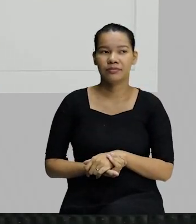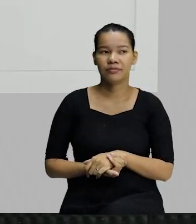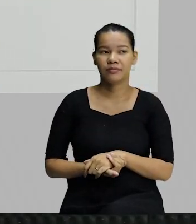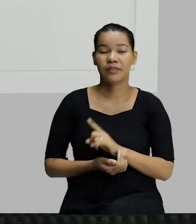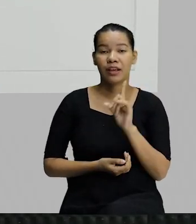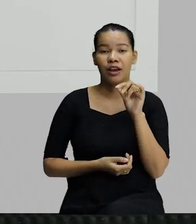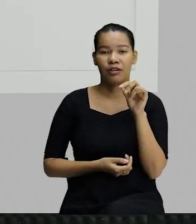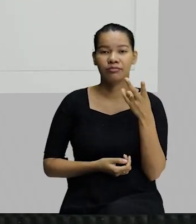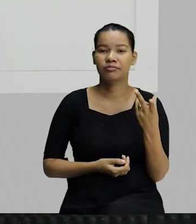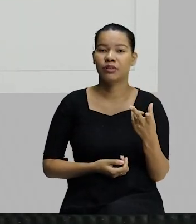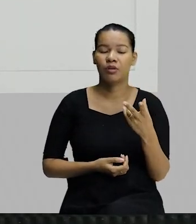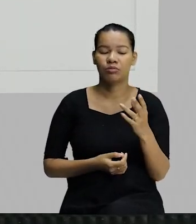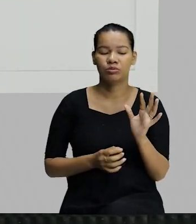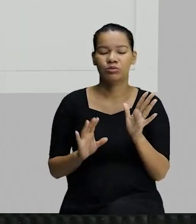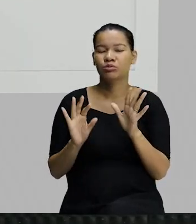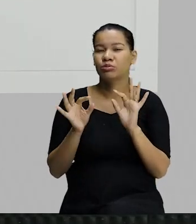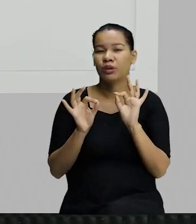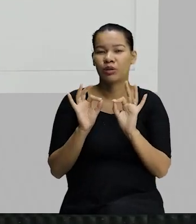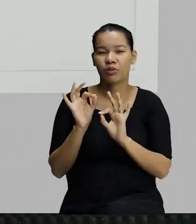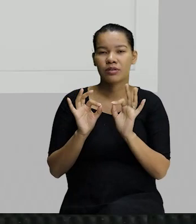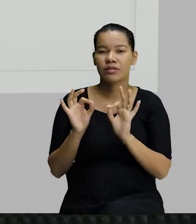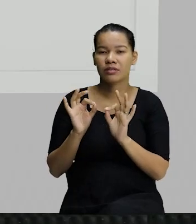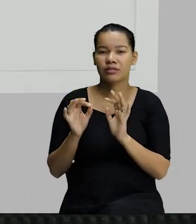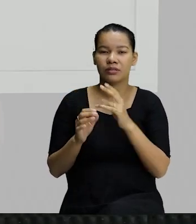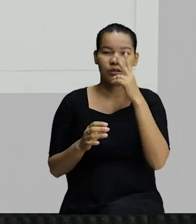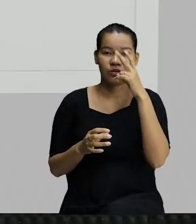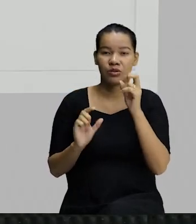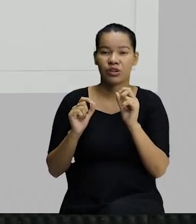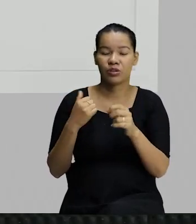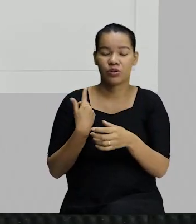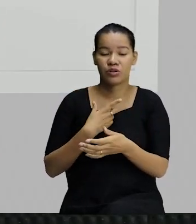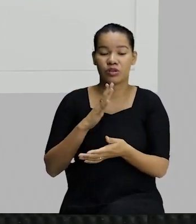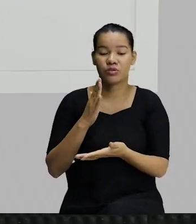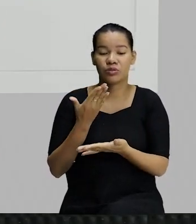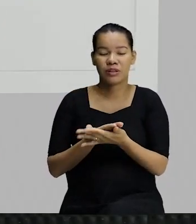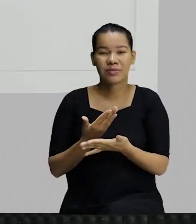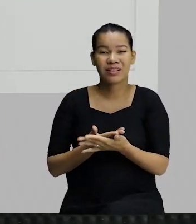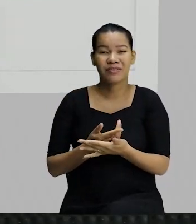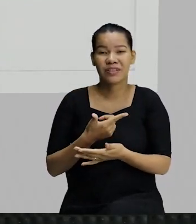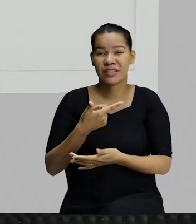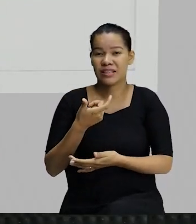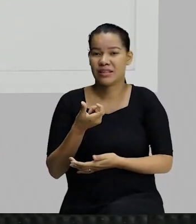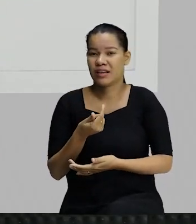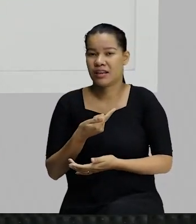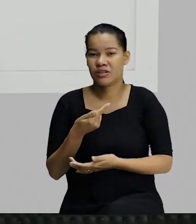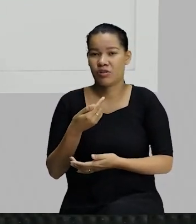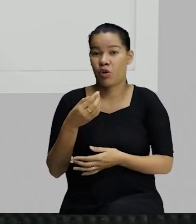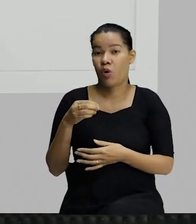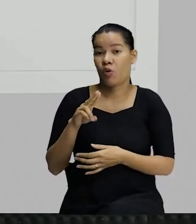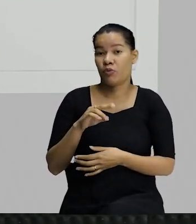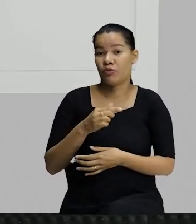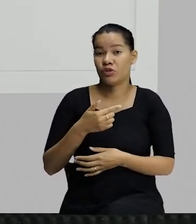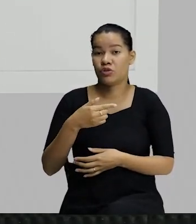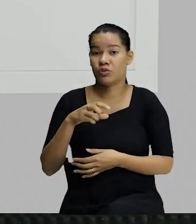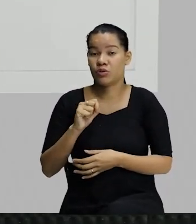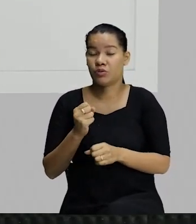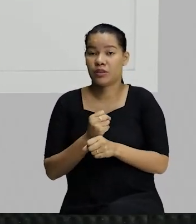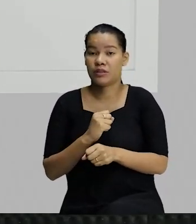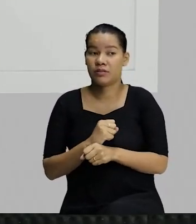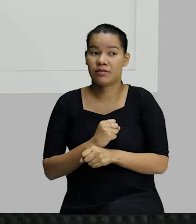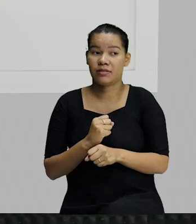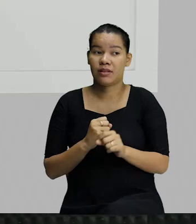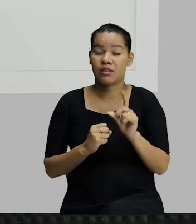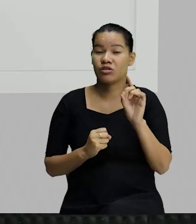toque de genialidade daquilo que a gente estuda há mais de 27, 28 anos. Então funciona essa dica aqui para ti, mas é uma coincidência, porque essa